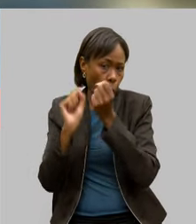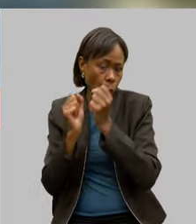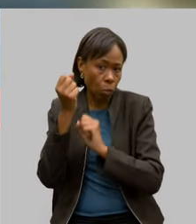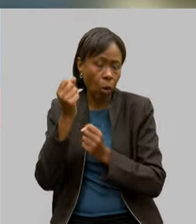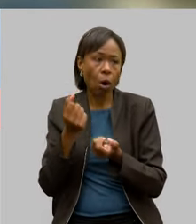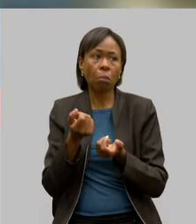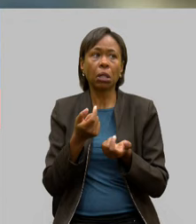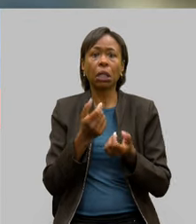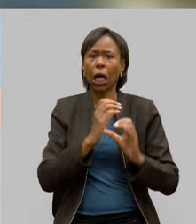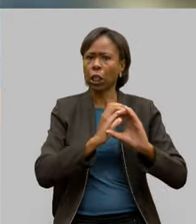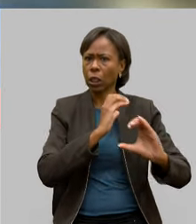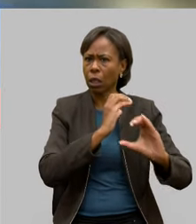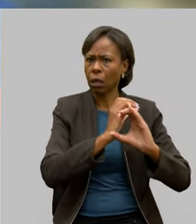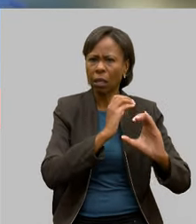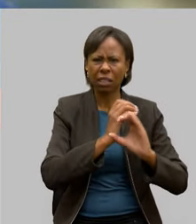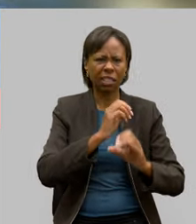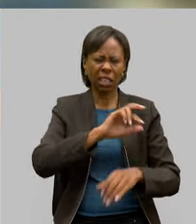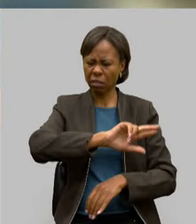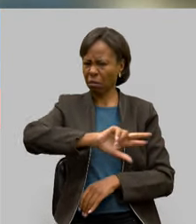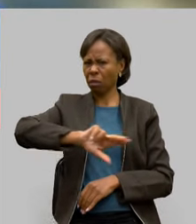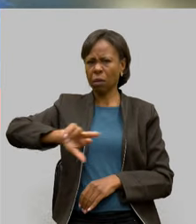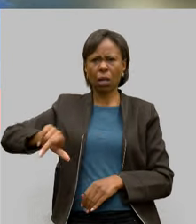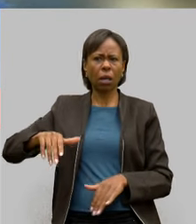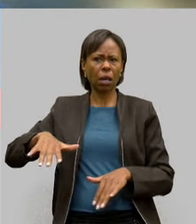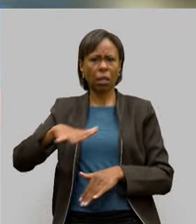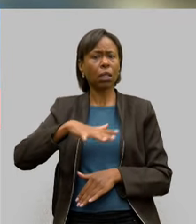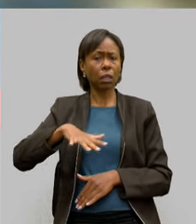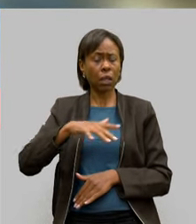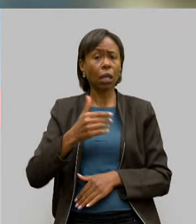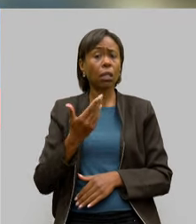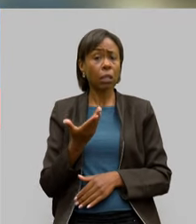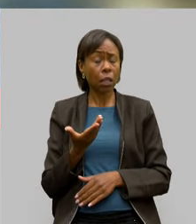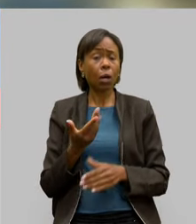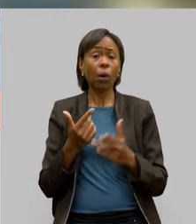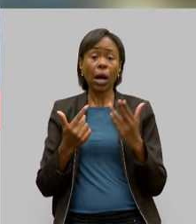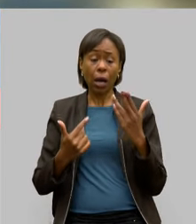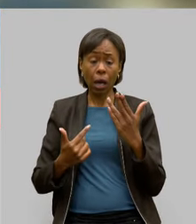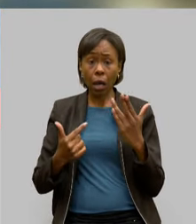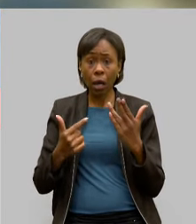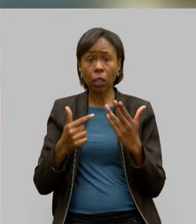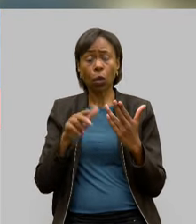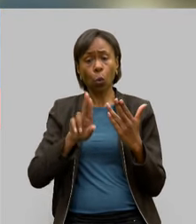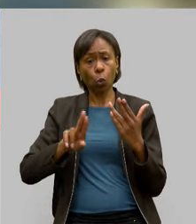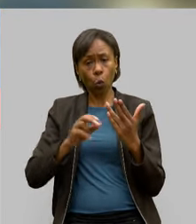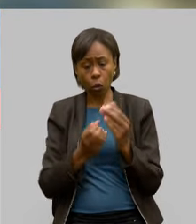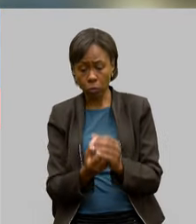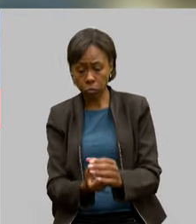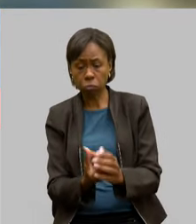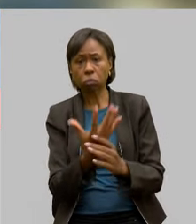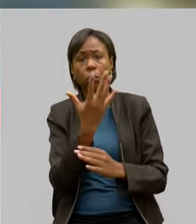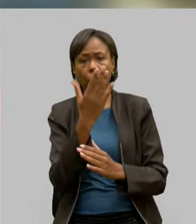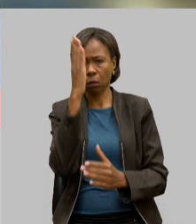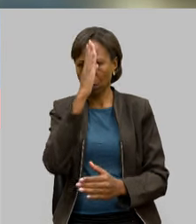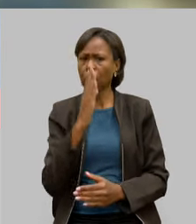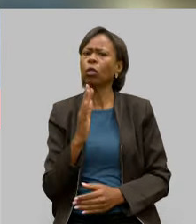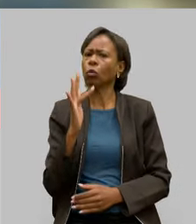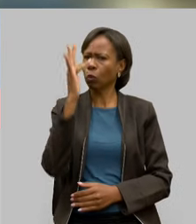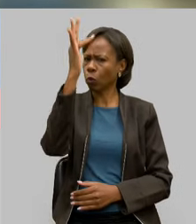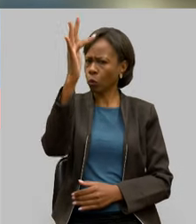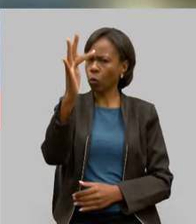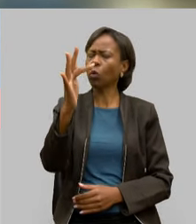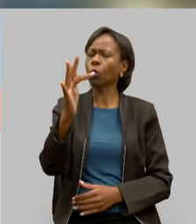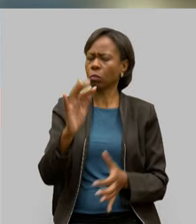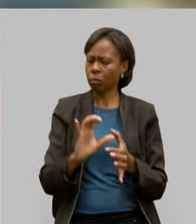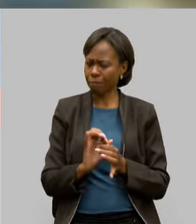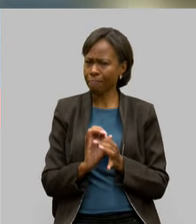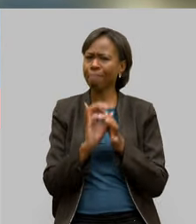Engenharia e tudo mais então essa cultura obviamente ela vai ela vai ser plantada no Brasil em algum momento ela vai